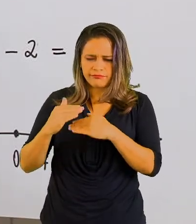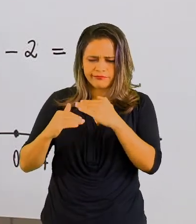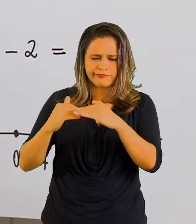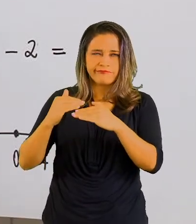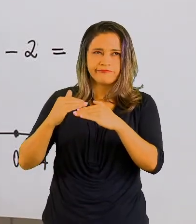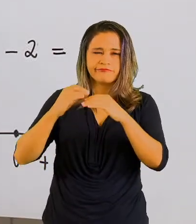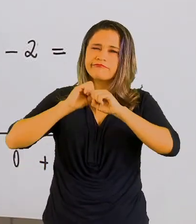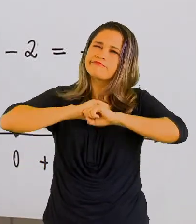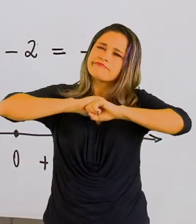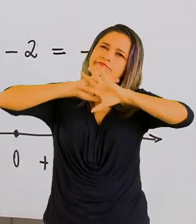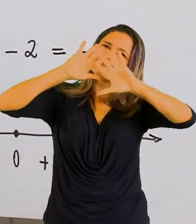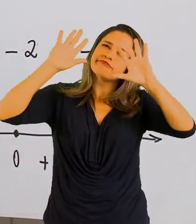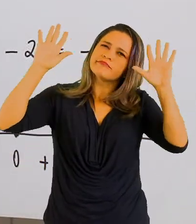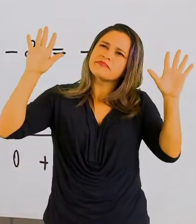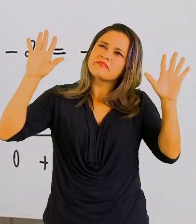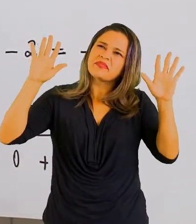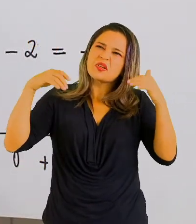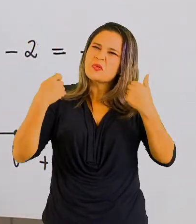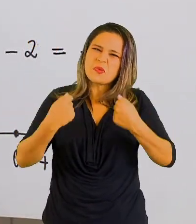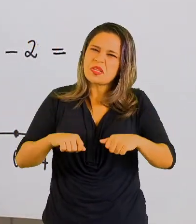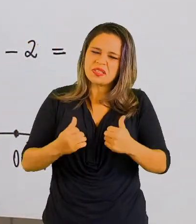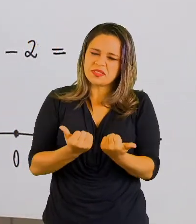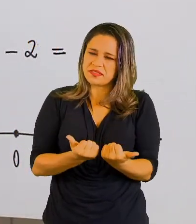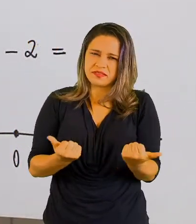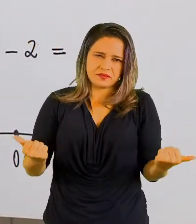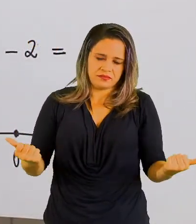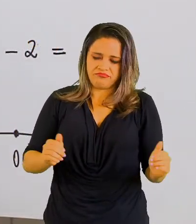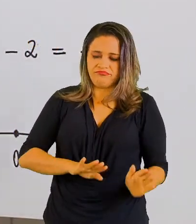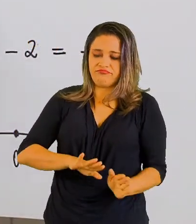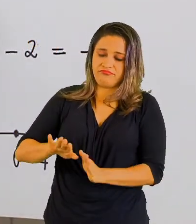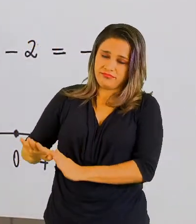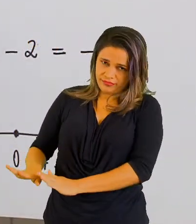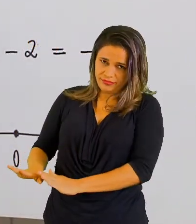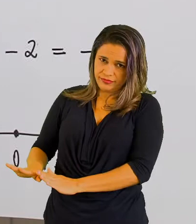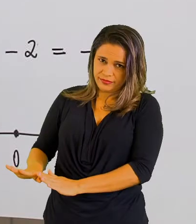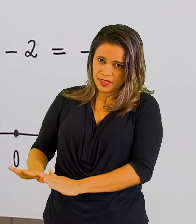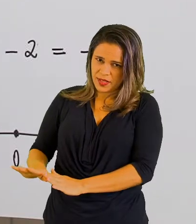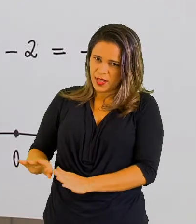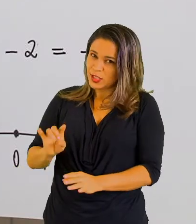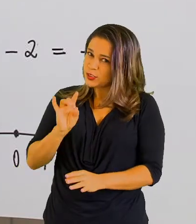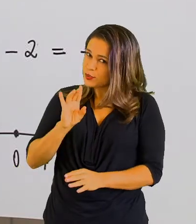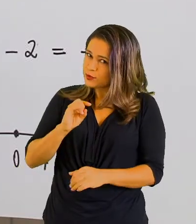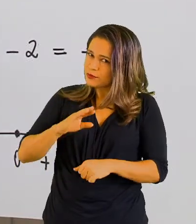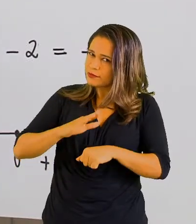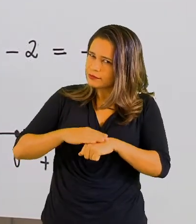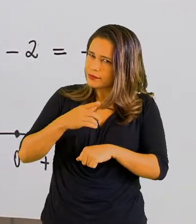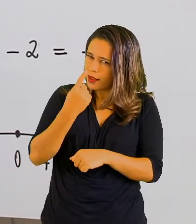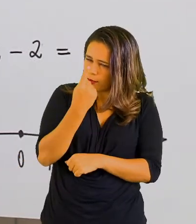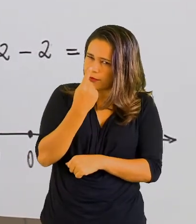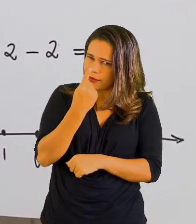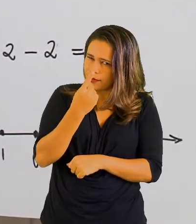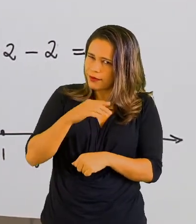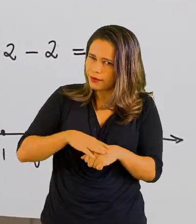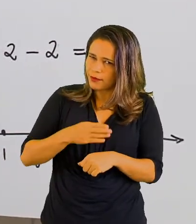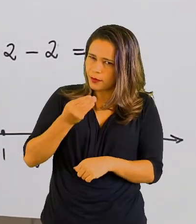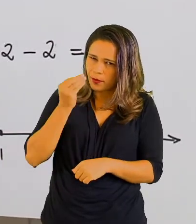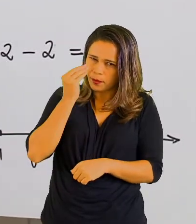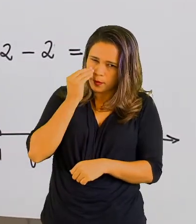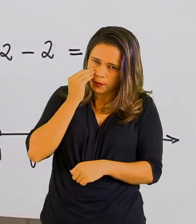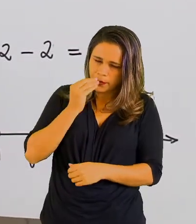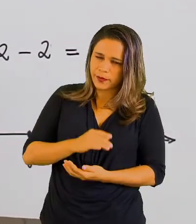operações sem o recurso da reta numérica. Vamos fazer só mais uma vez usando a reta numérica. Eu tenho